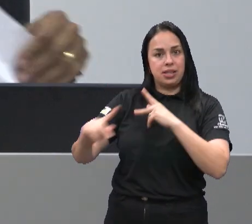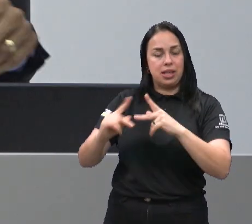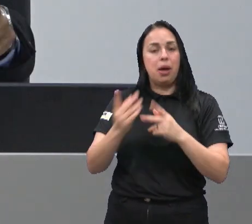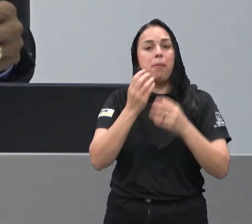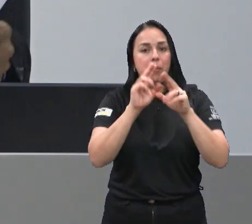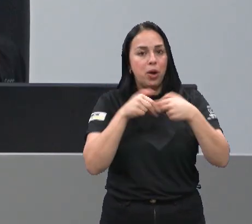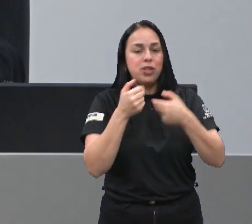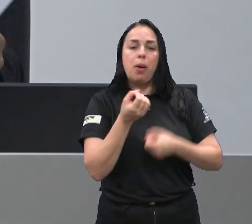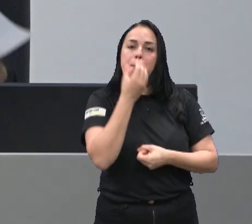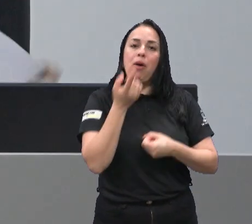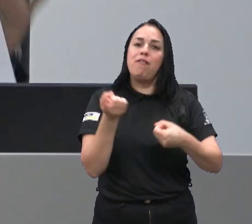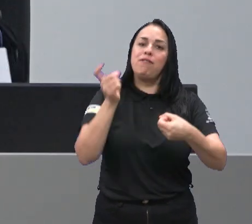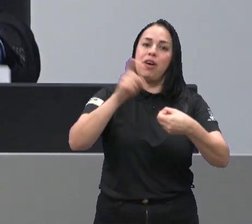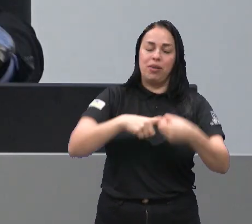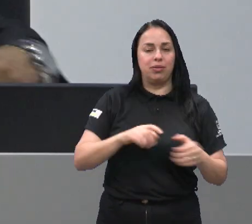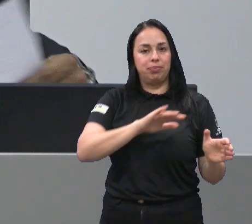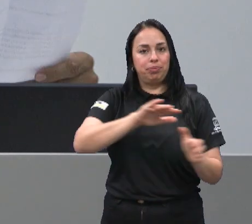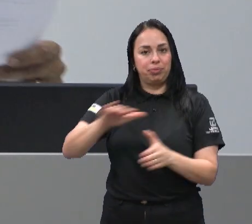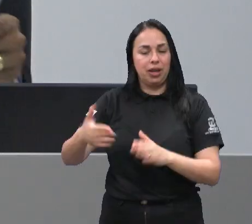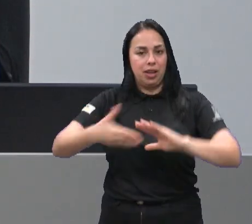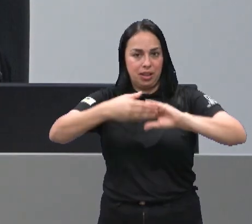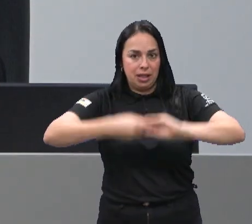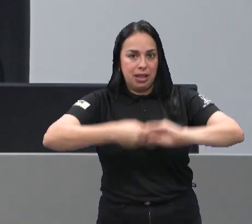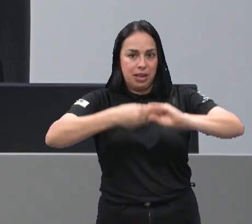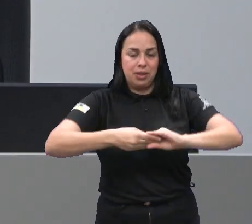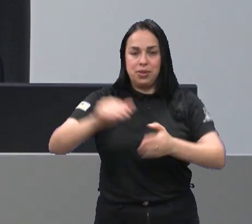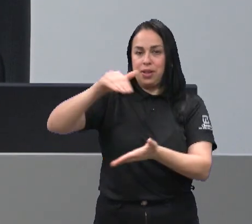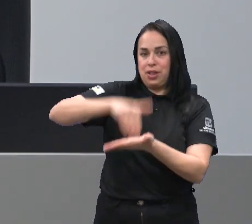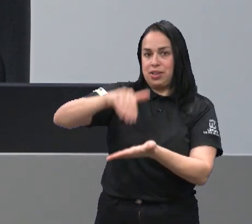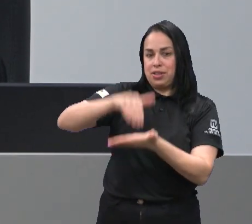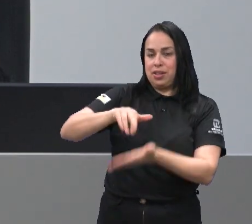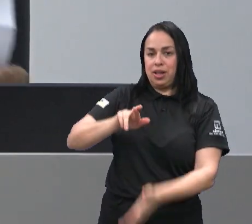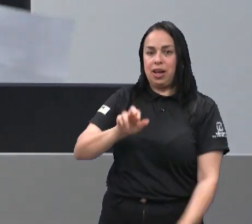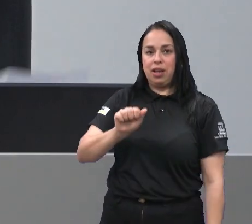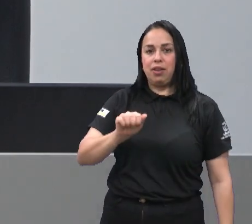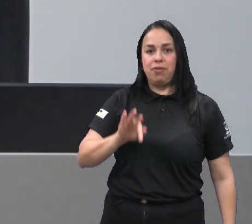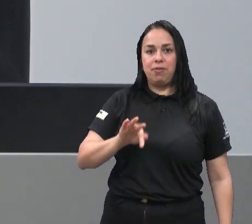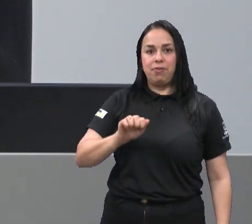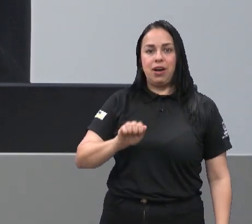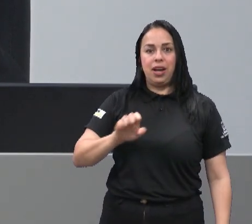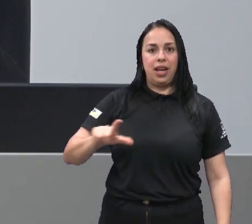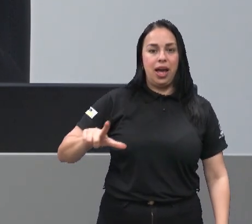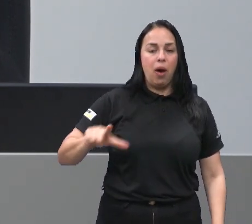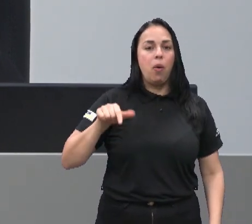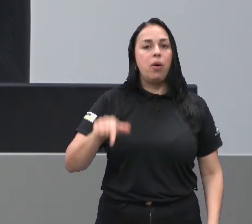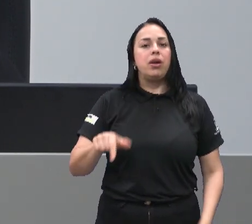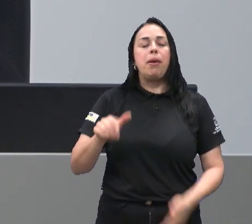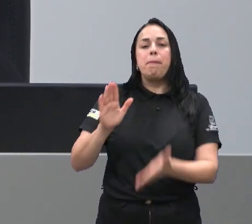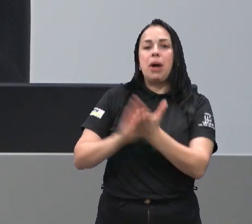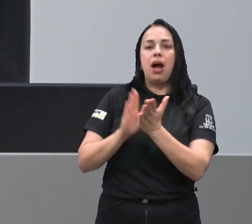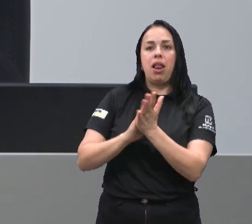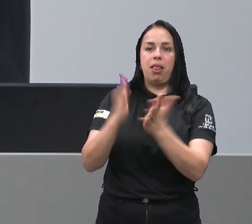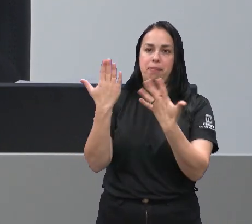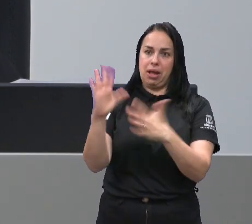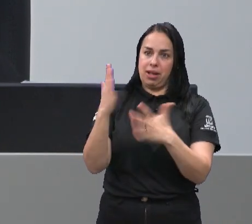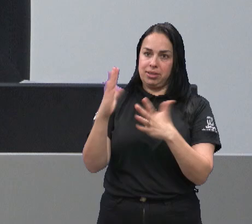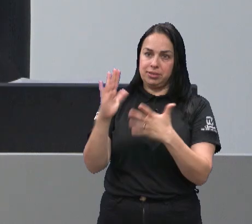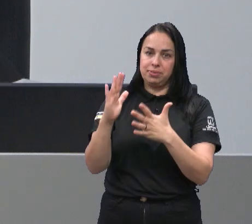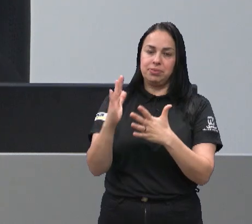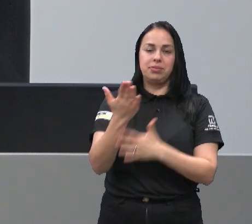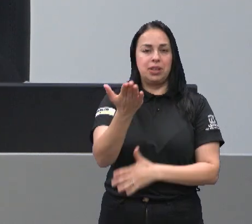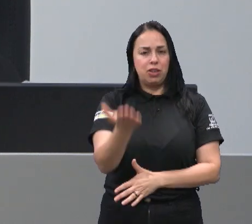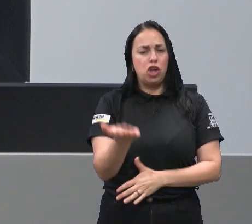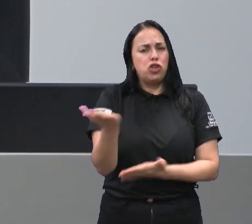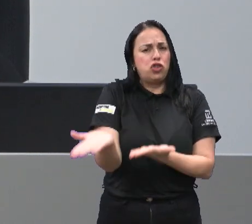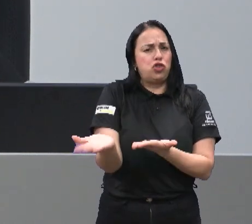retorno a todos. E quero cumprimentar aqui o secretário Rafael Silva, do CEPAC, parabenizar, Rafael, menino